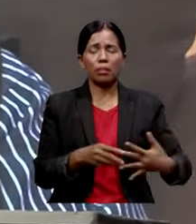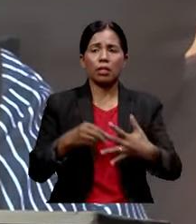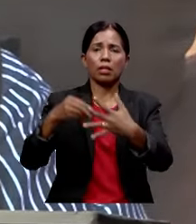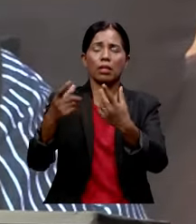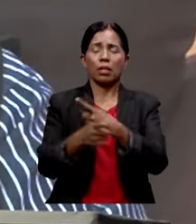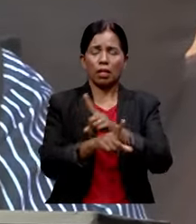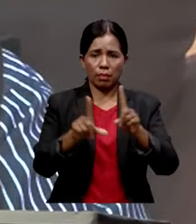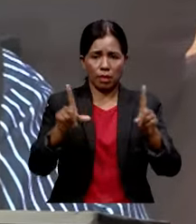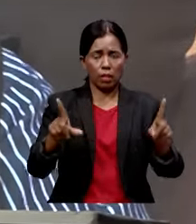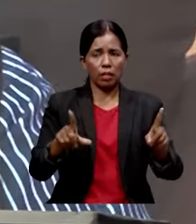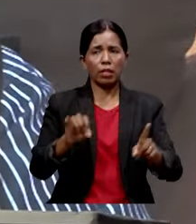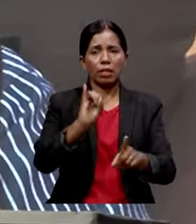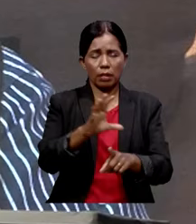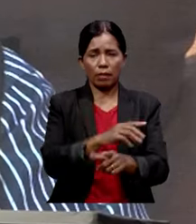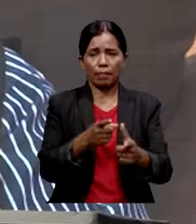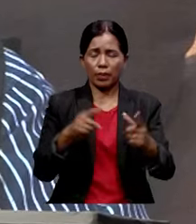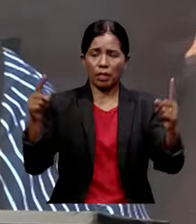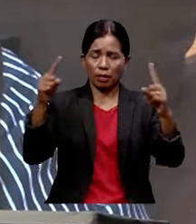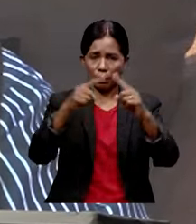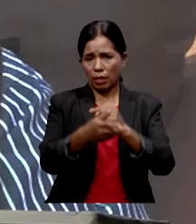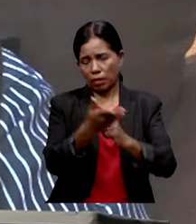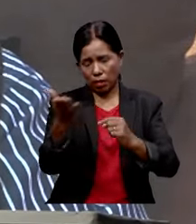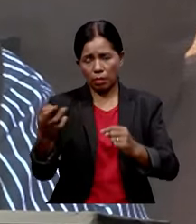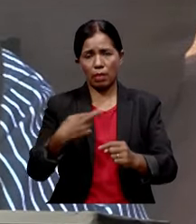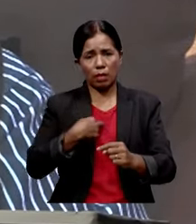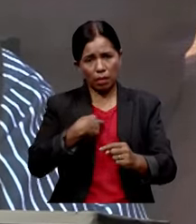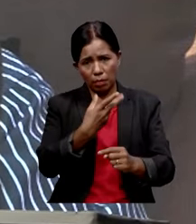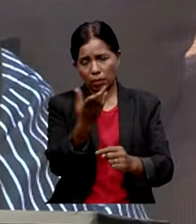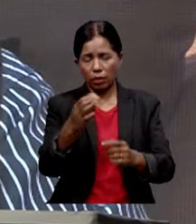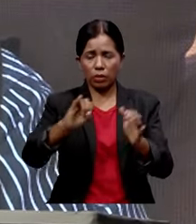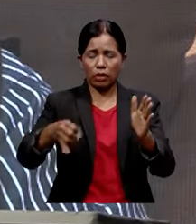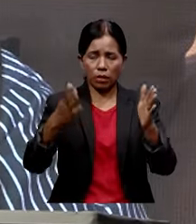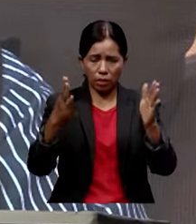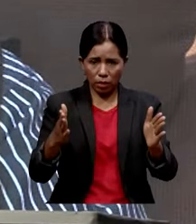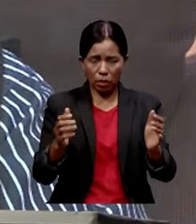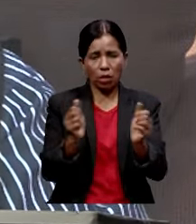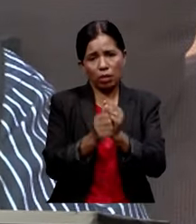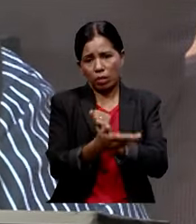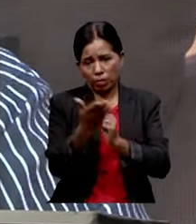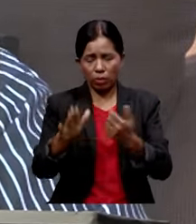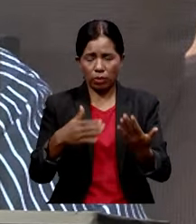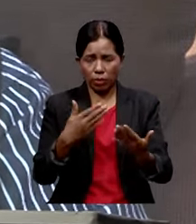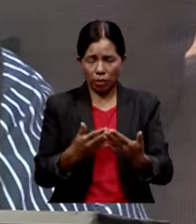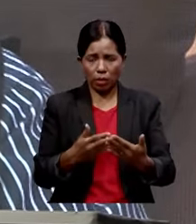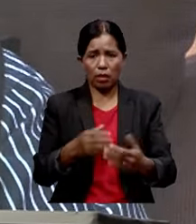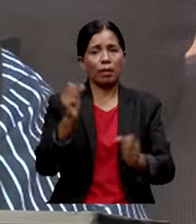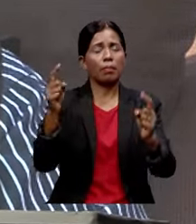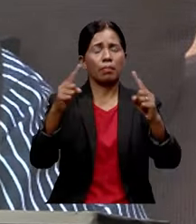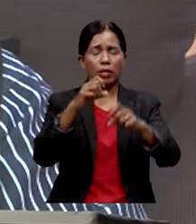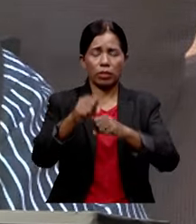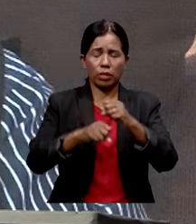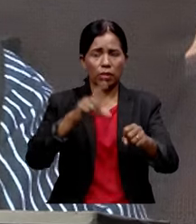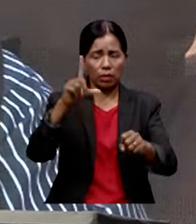de imprensa, né? Ba ime rassic jornalista sira, ho ime nia coragem. Ba sociedade civil,